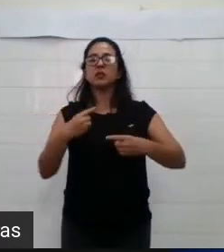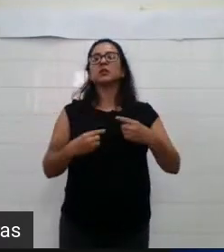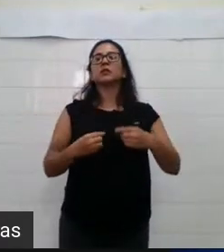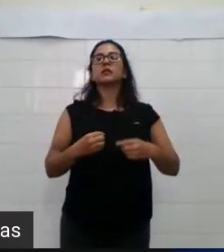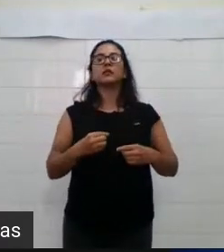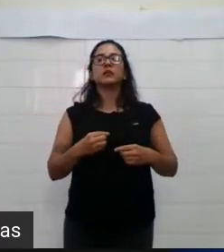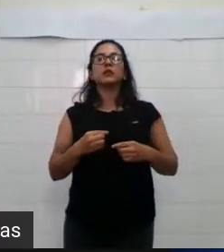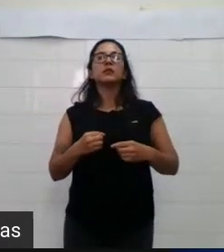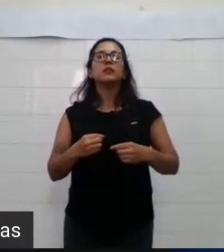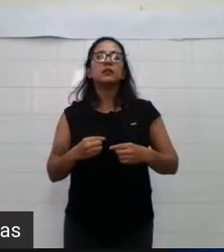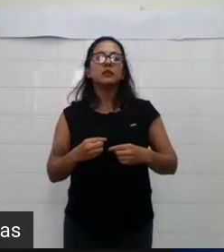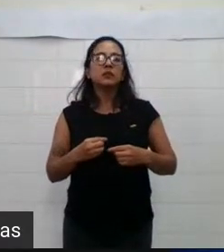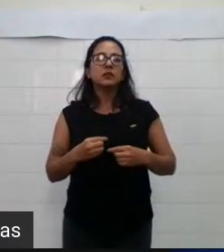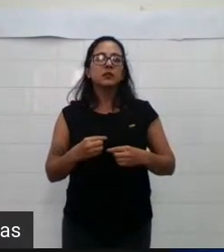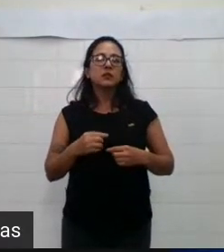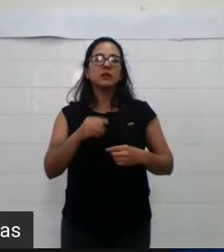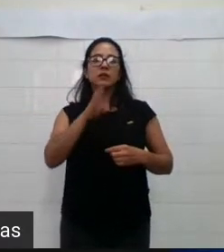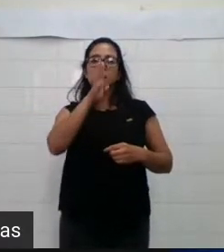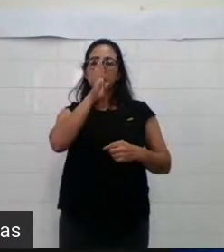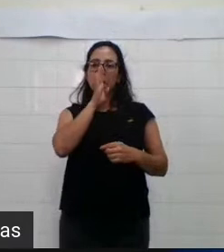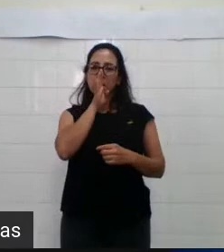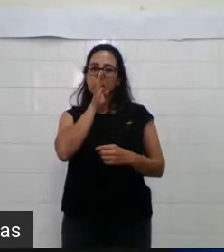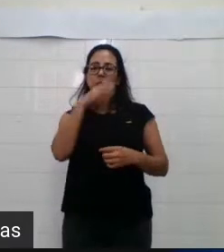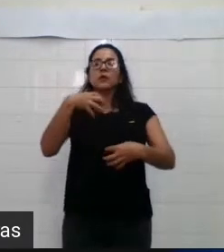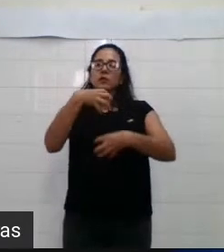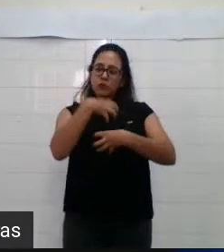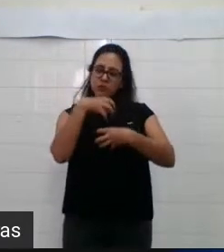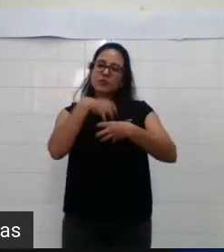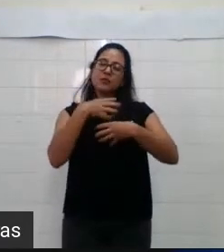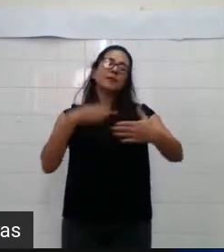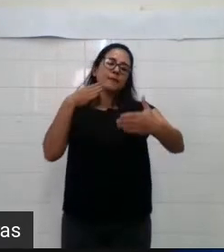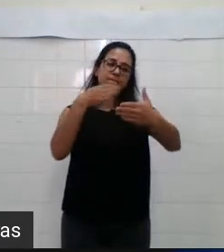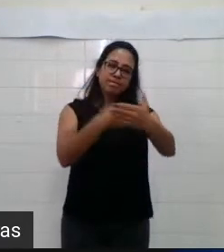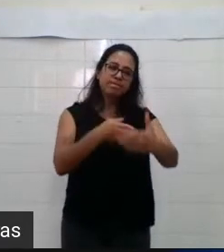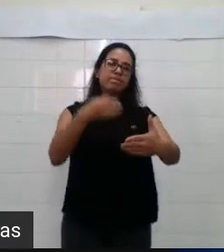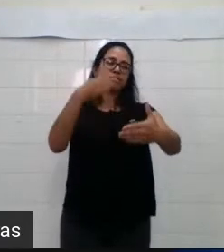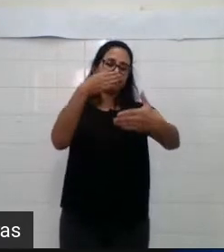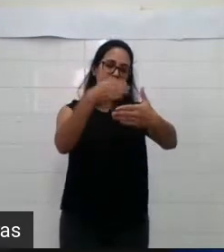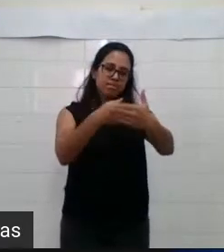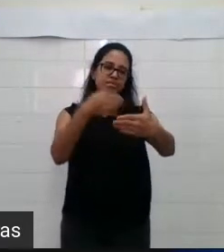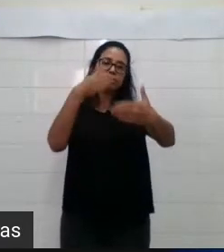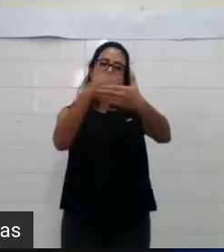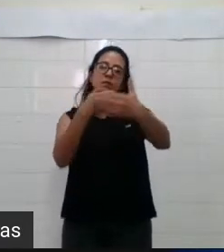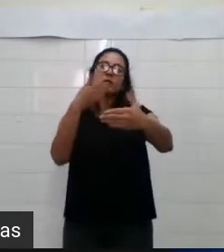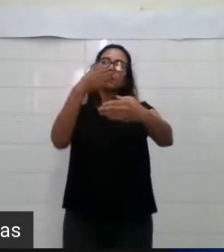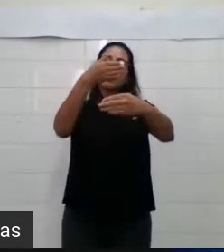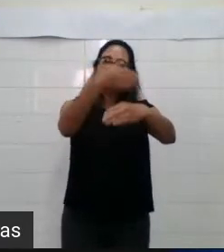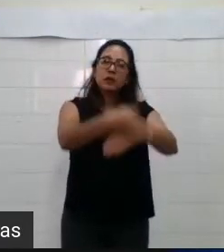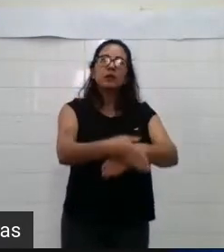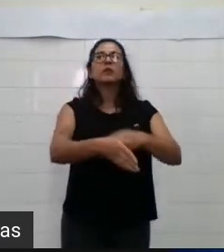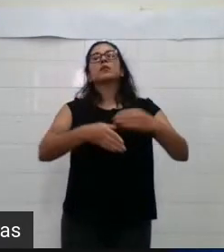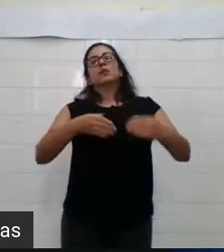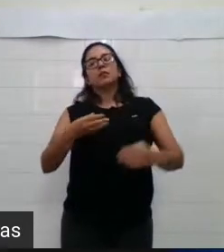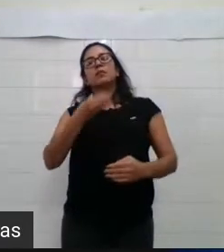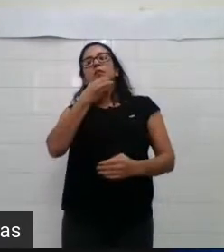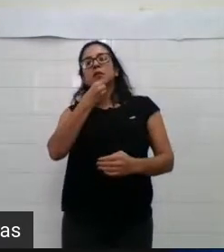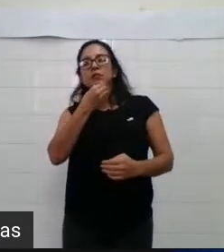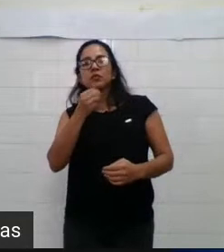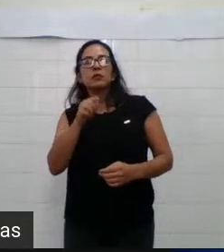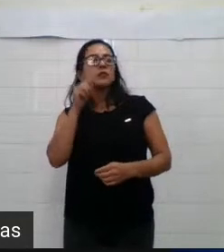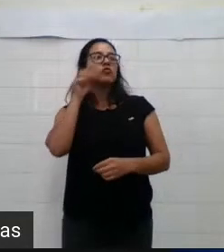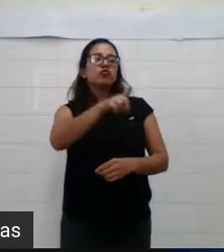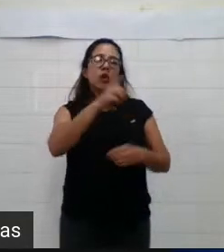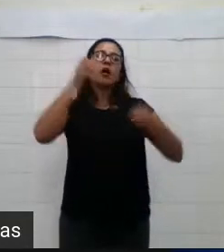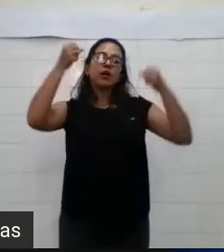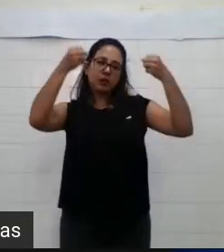dessa política, nós temos sentido alguns avanços, dado aos nomes, né, que foram citados aqui da nossa